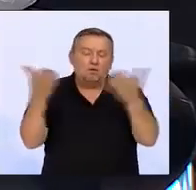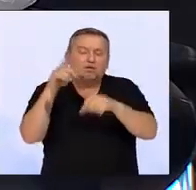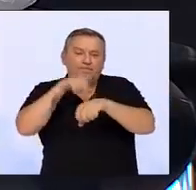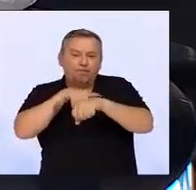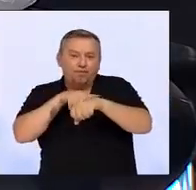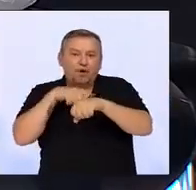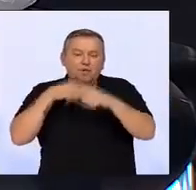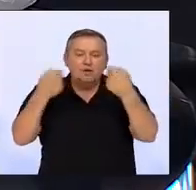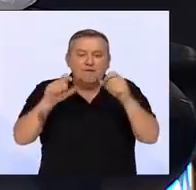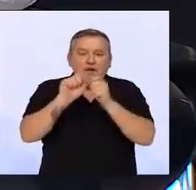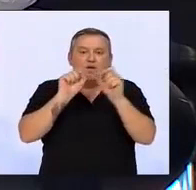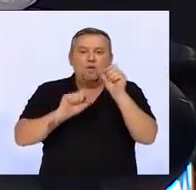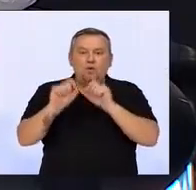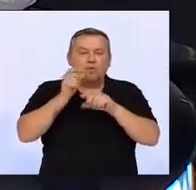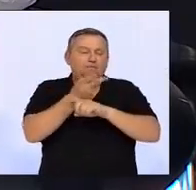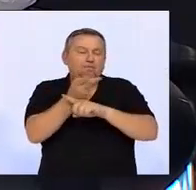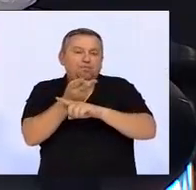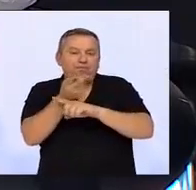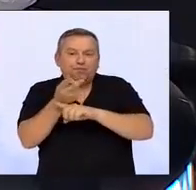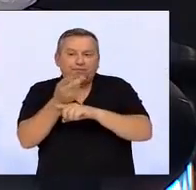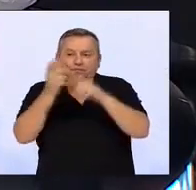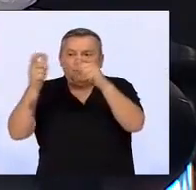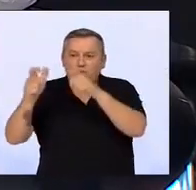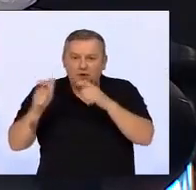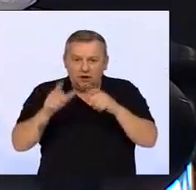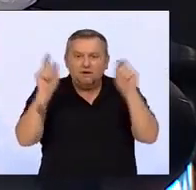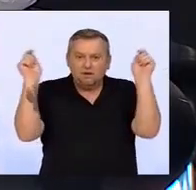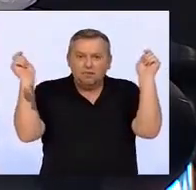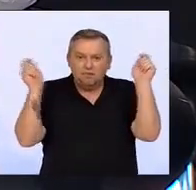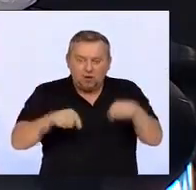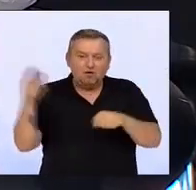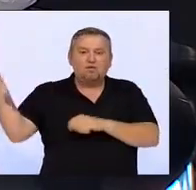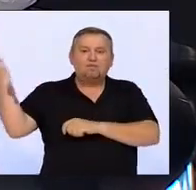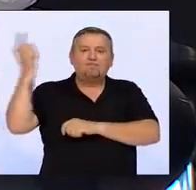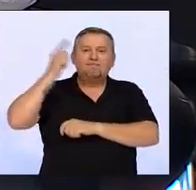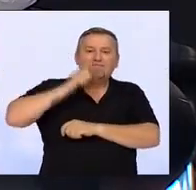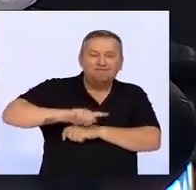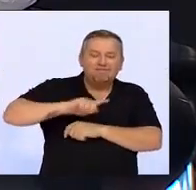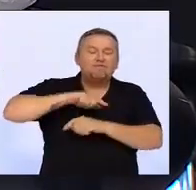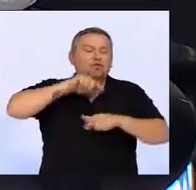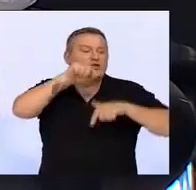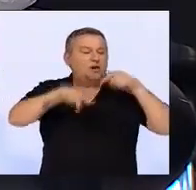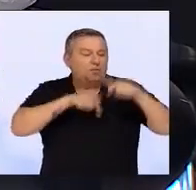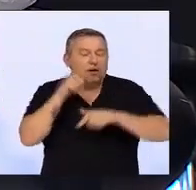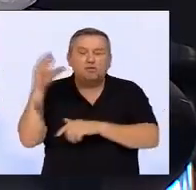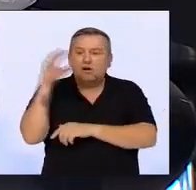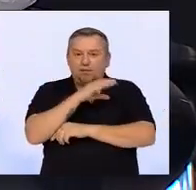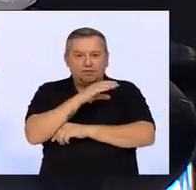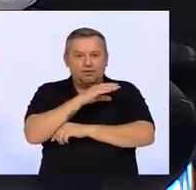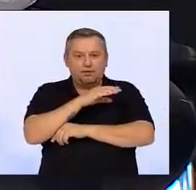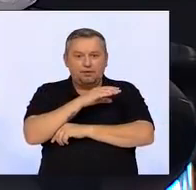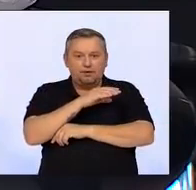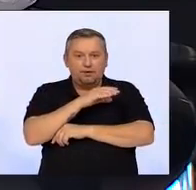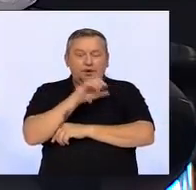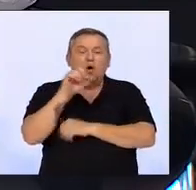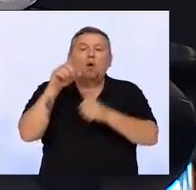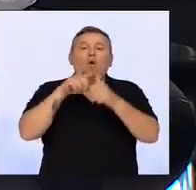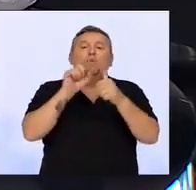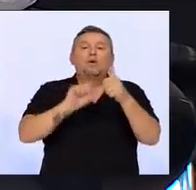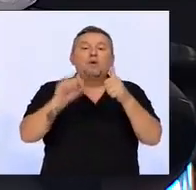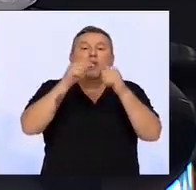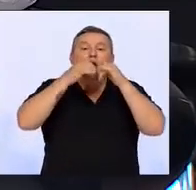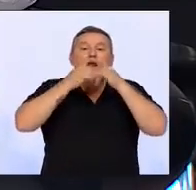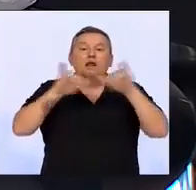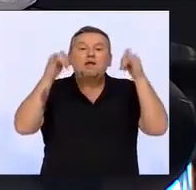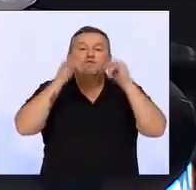gente tem que procurar áreas que você possa absorver o máximo possível de mão de obra e rapidamente. Uma delas é na energia limpa.